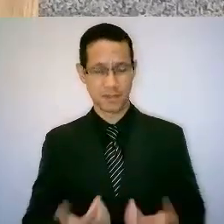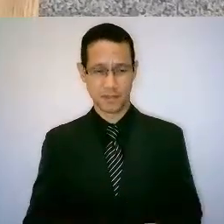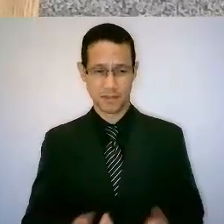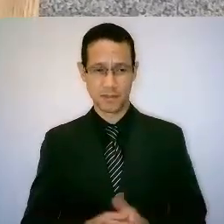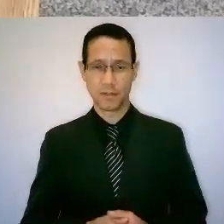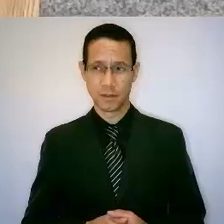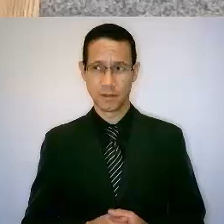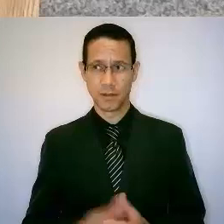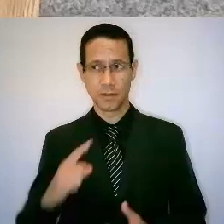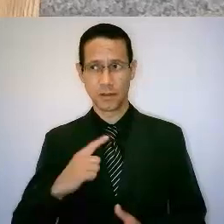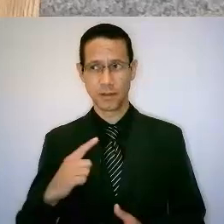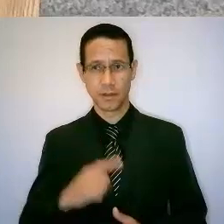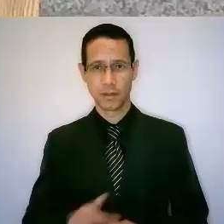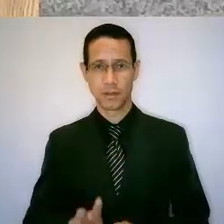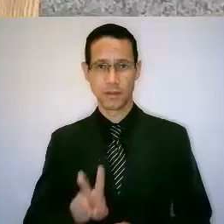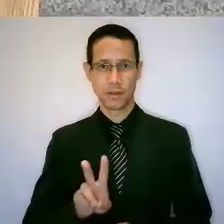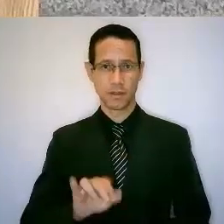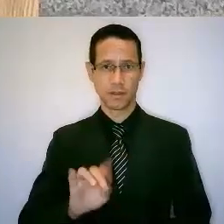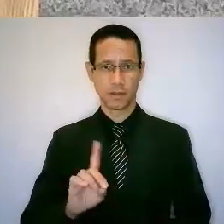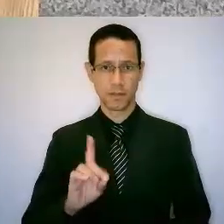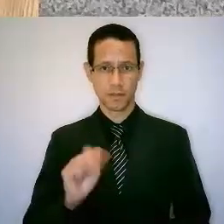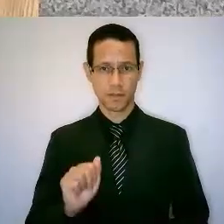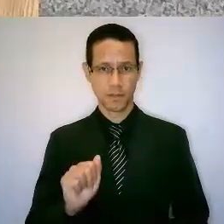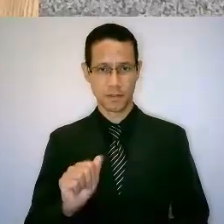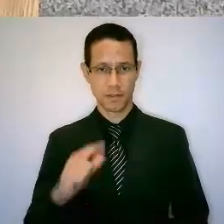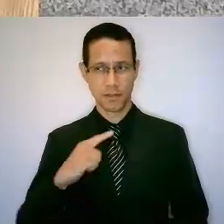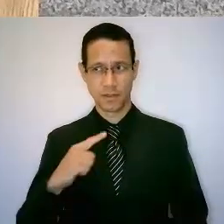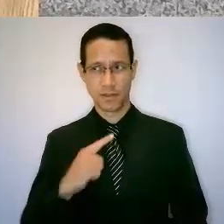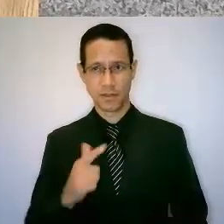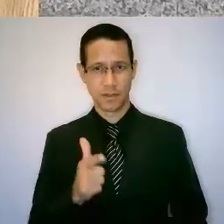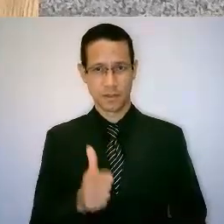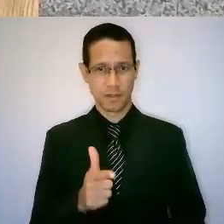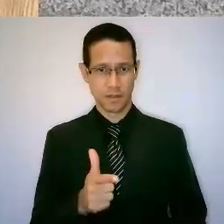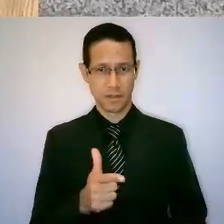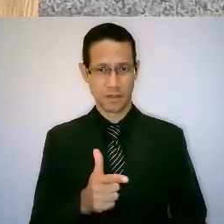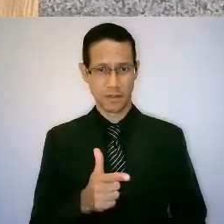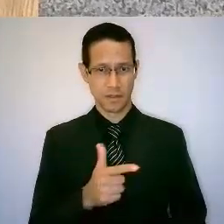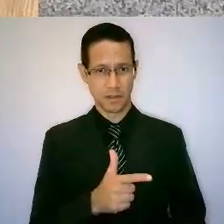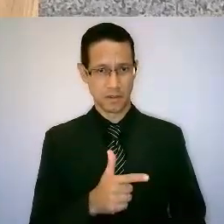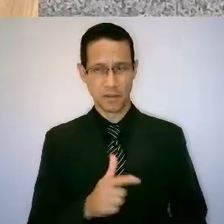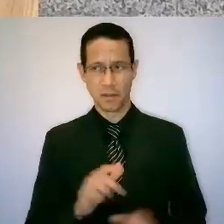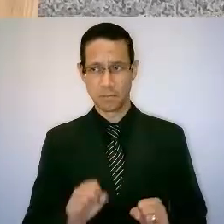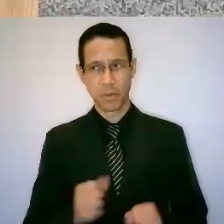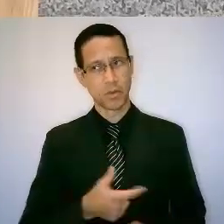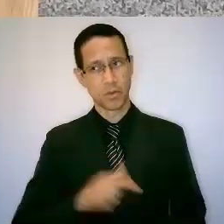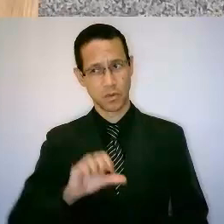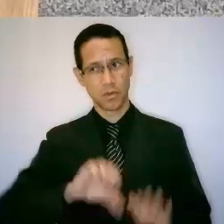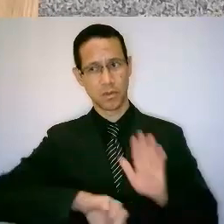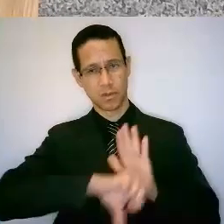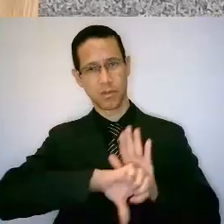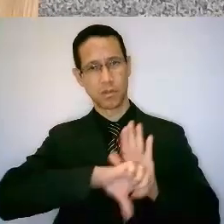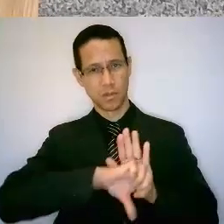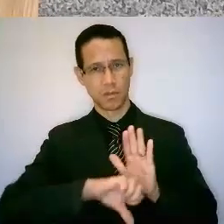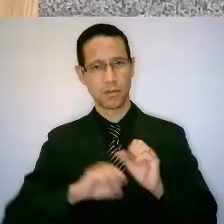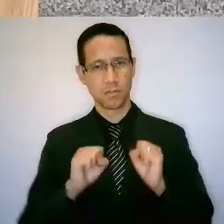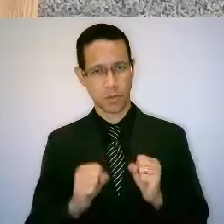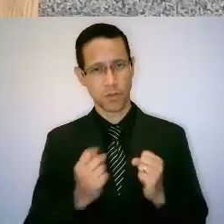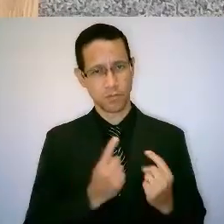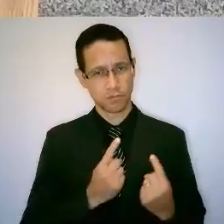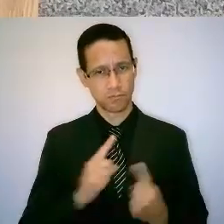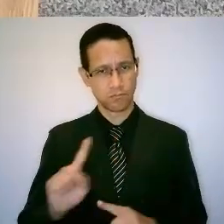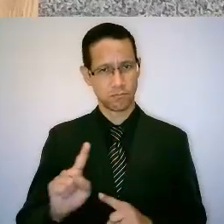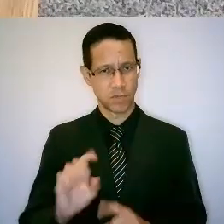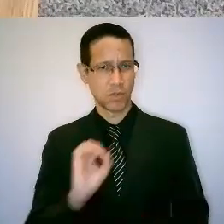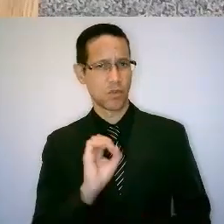tutelado vida ele não é ameaçado por uma arma apontada como eu disse pode ter outro crime ali mas não necessariamente O